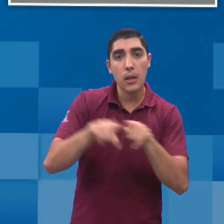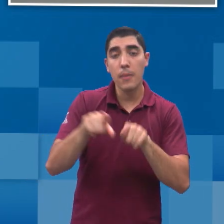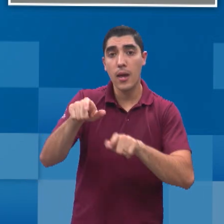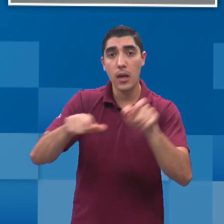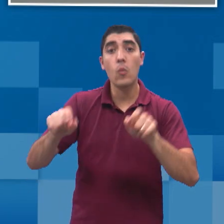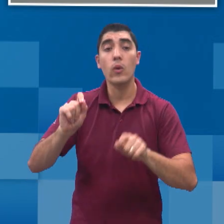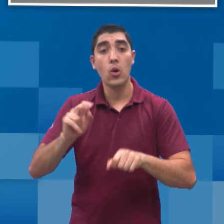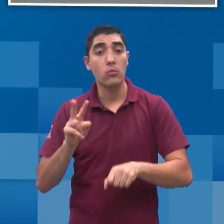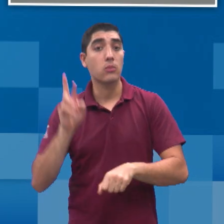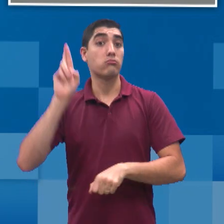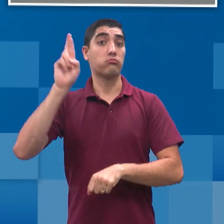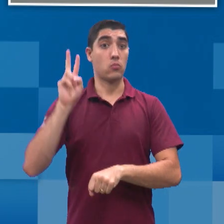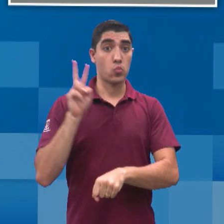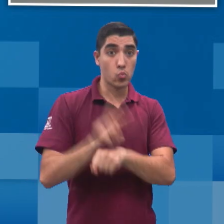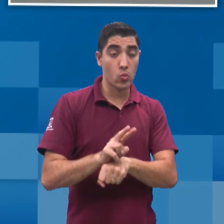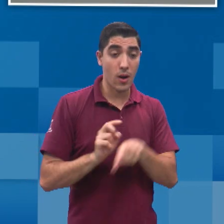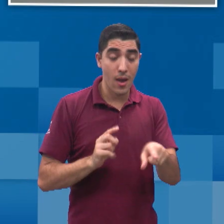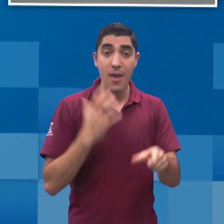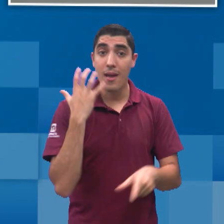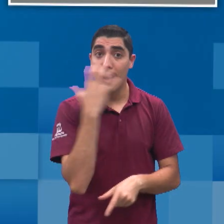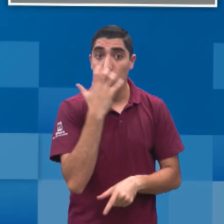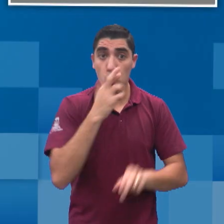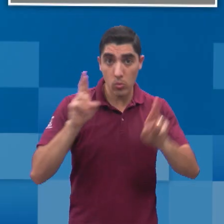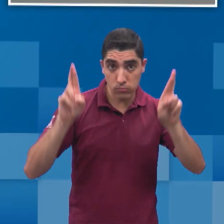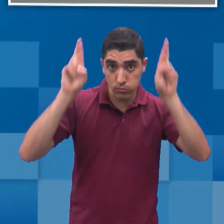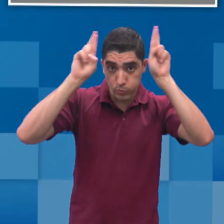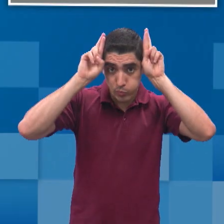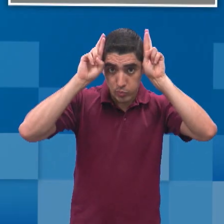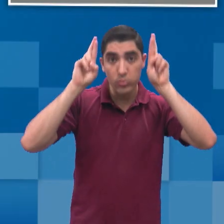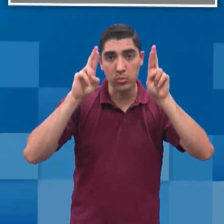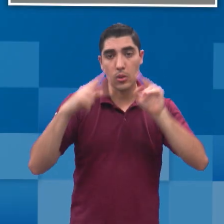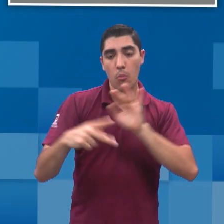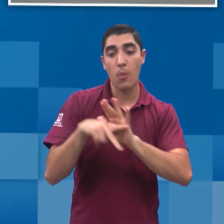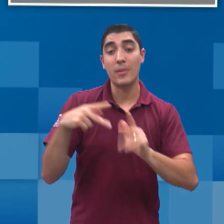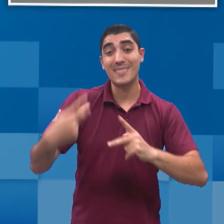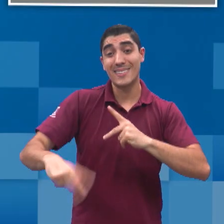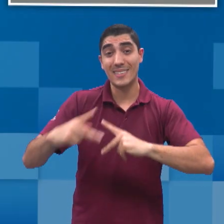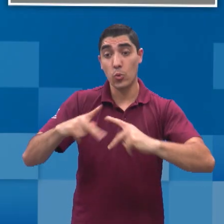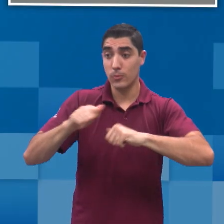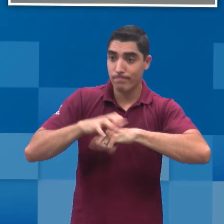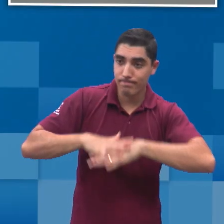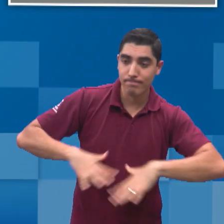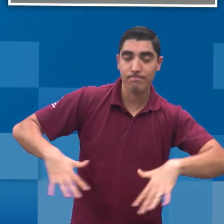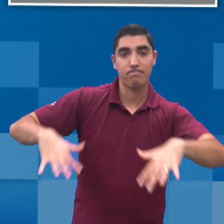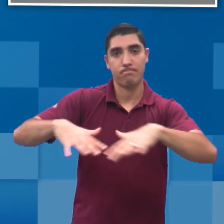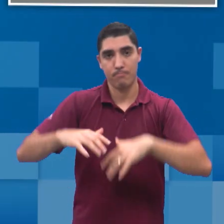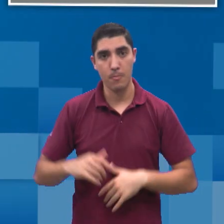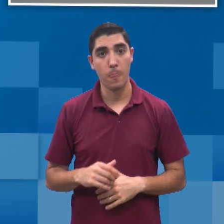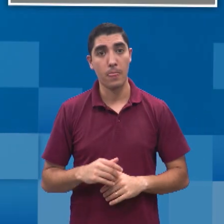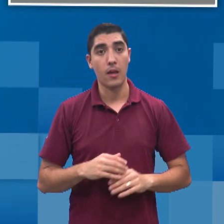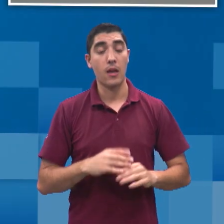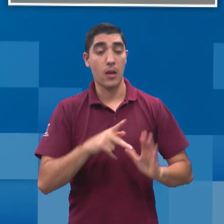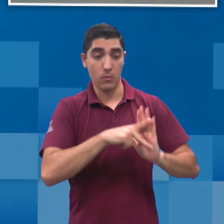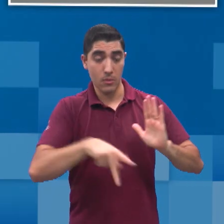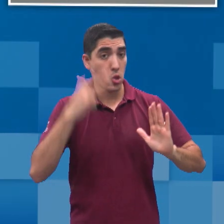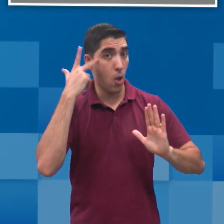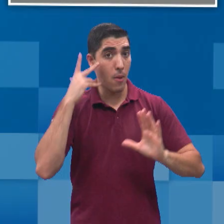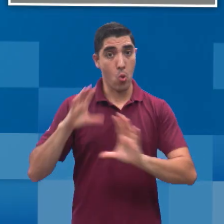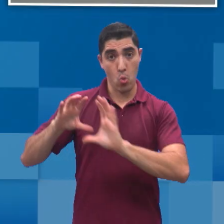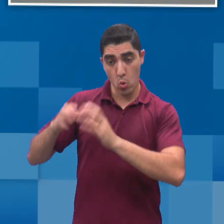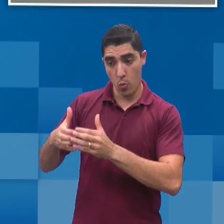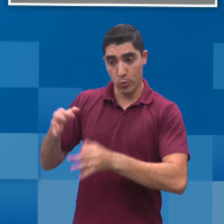do tipo Pitbull e raças derivadas no município de São José dos Campos. Rito ordinário, Comissões